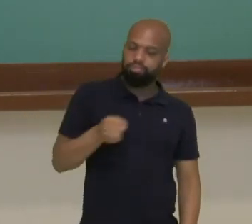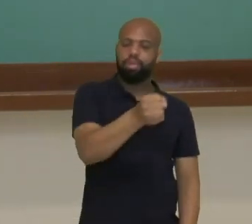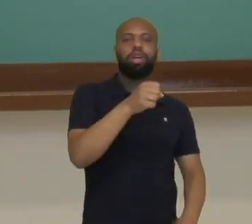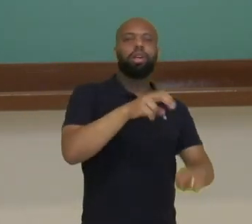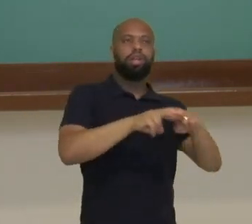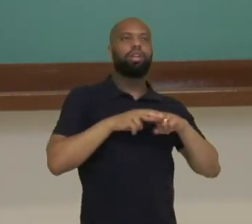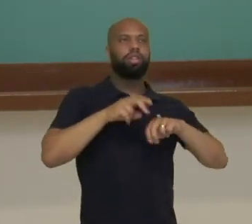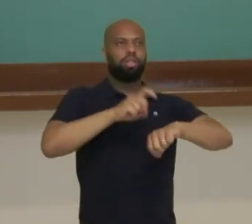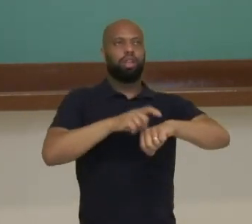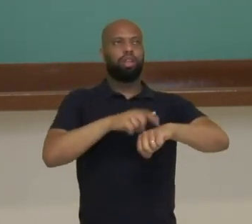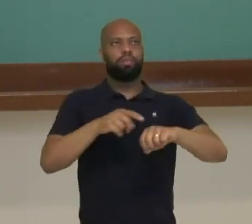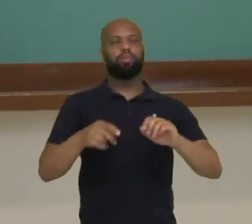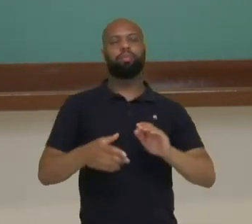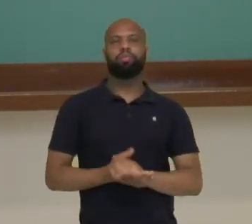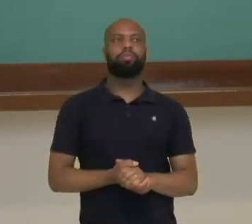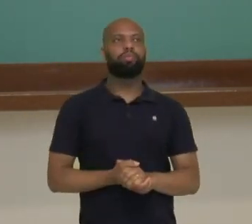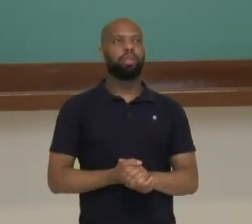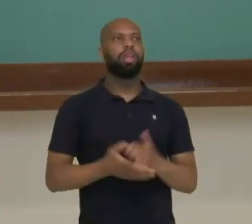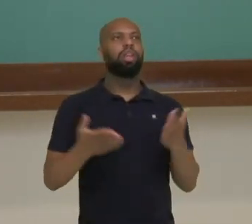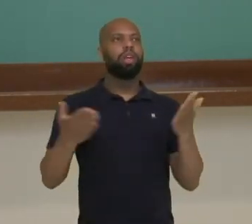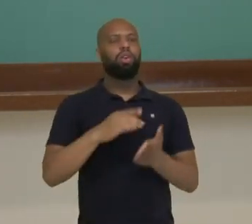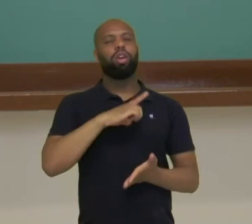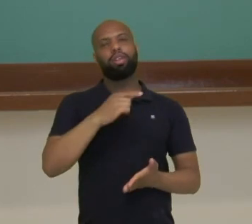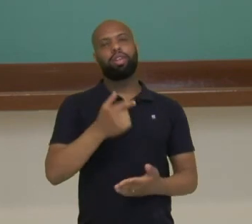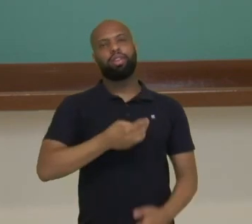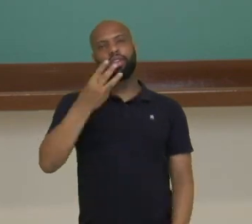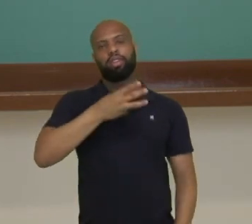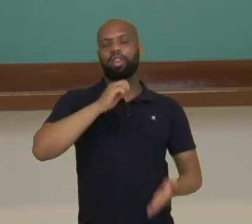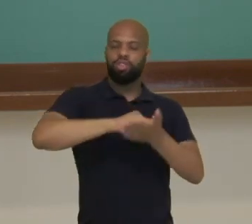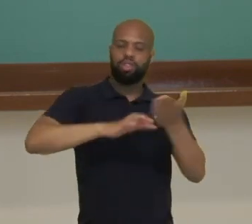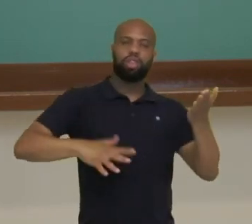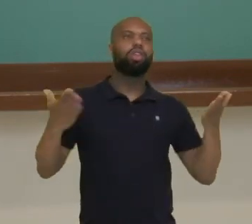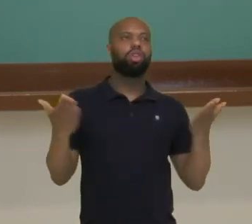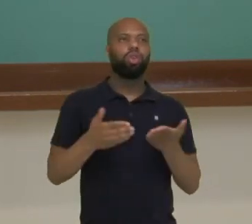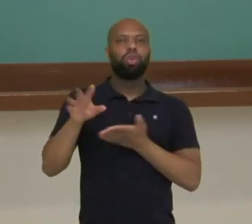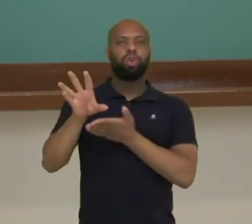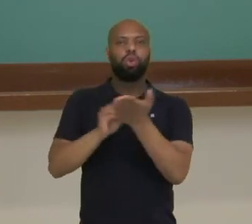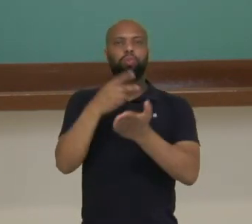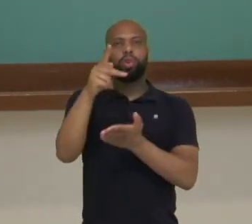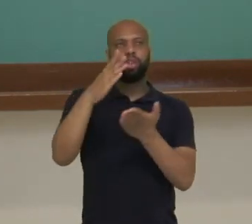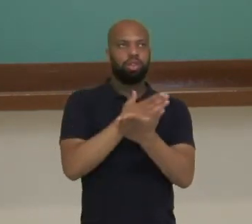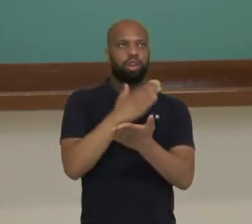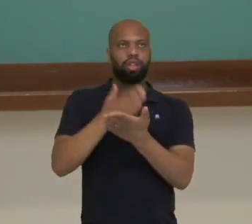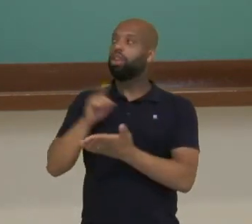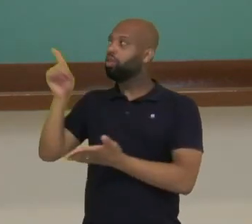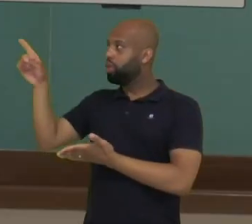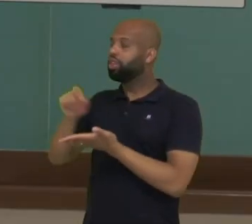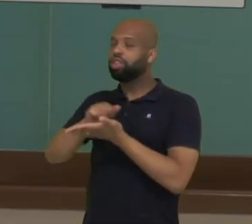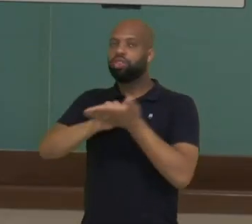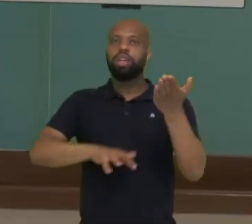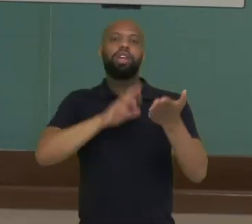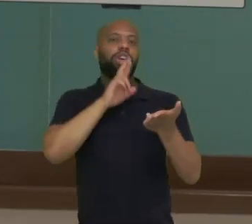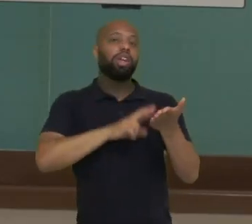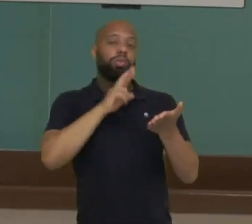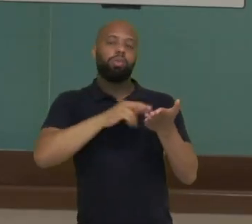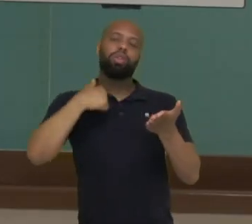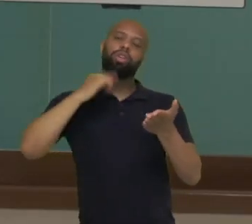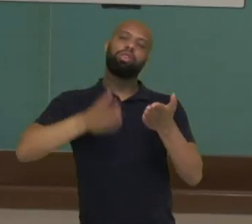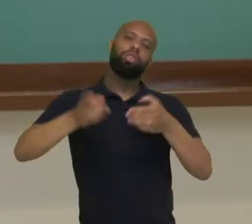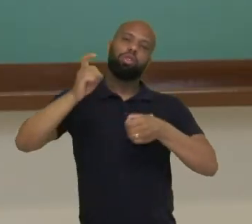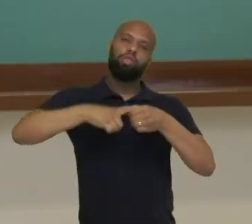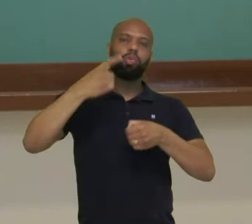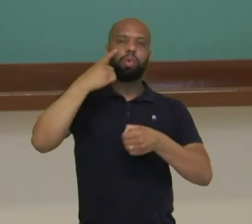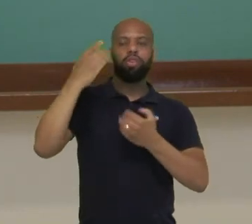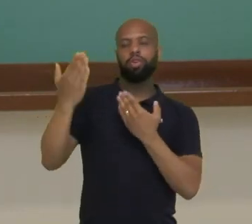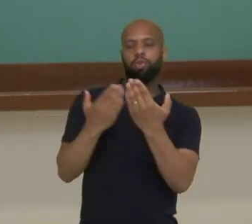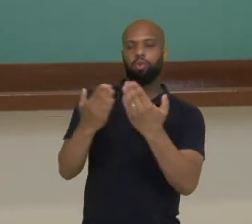tempo, né, de vida dele. Nós temos a nossa terceira atividade, copiem o caderno de vocês, respondam essa atividade e